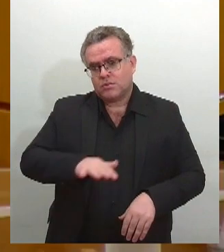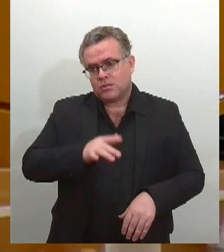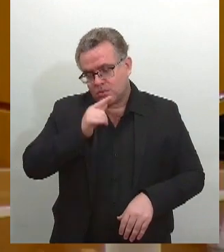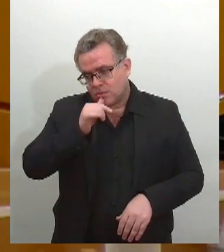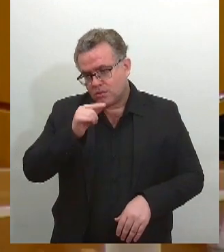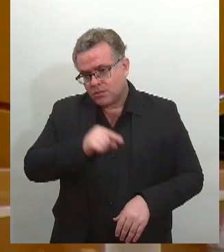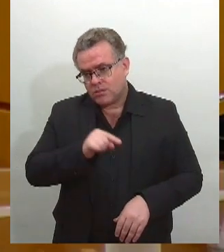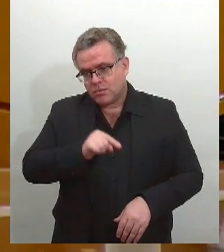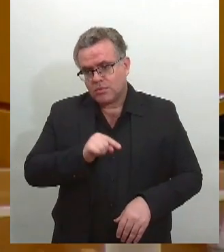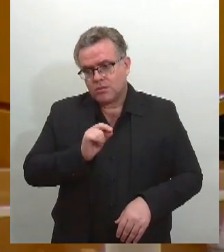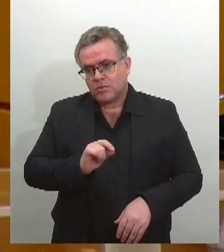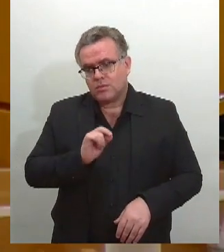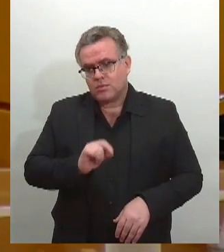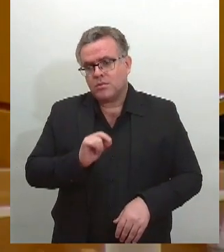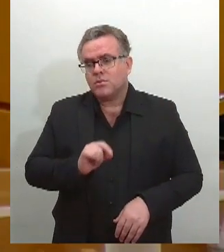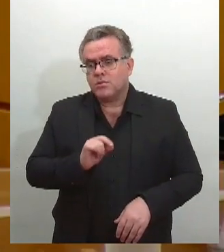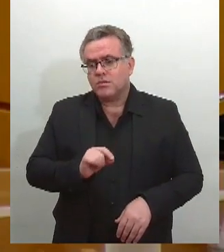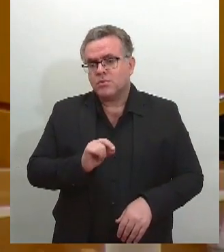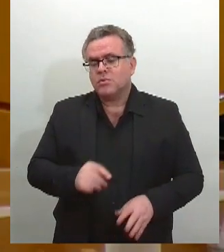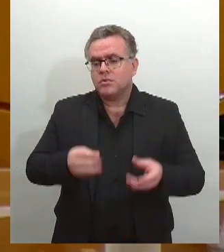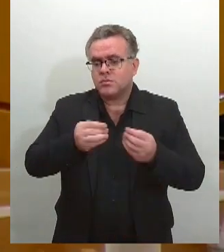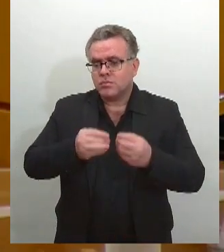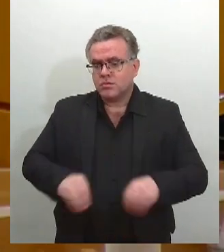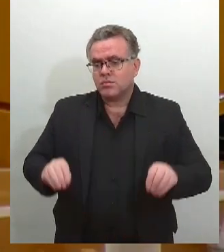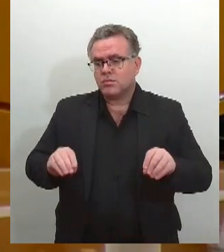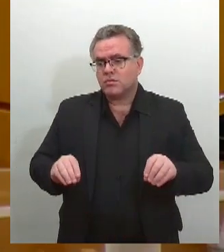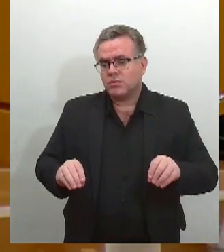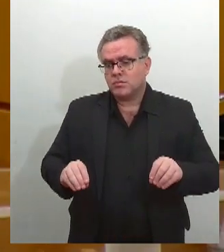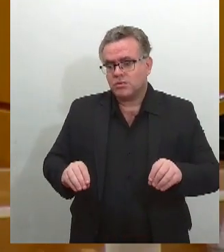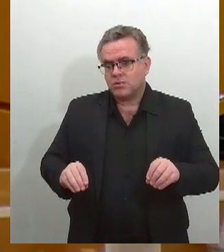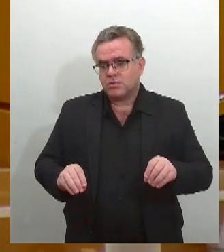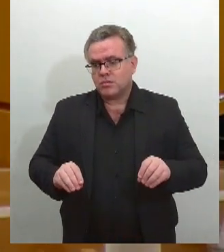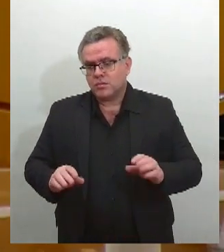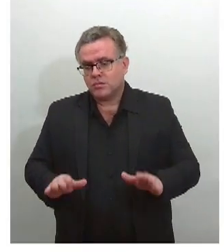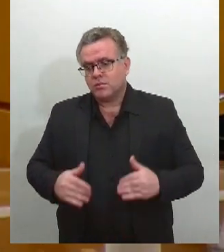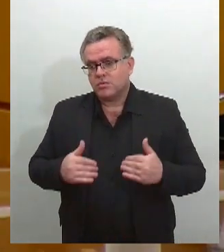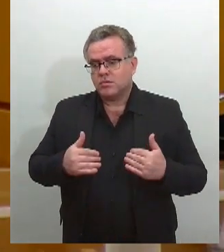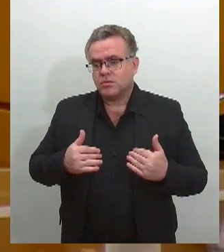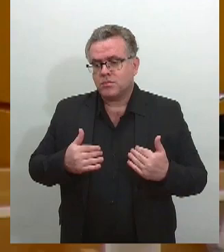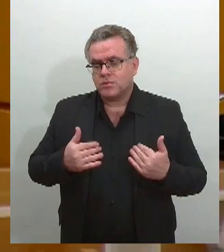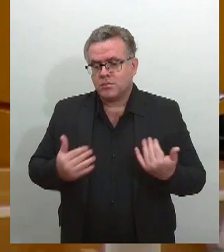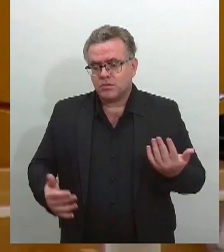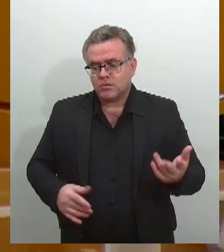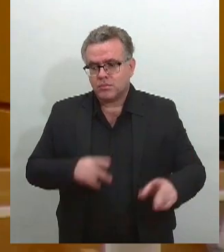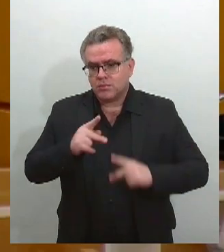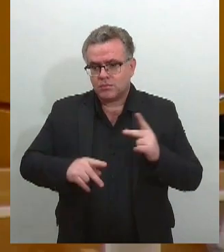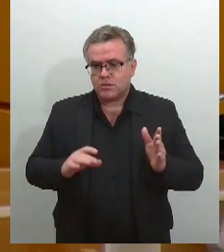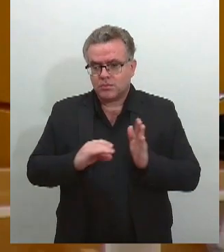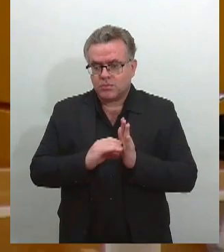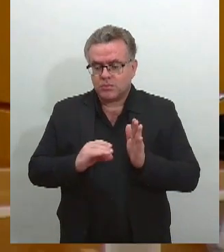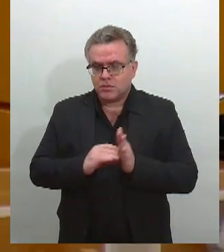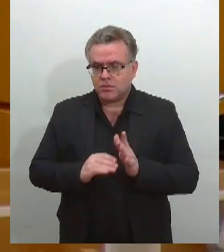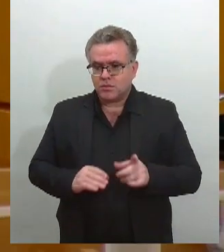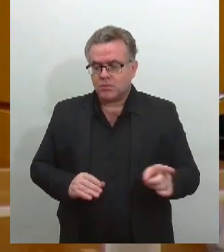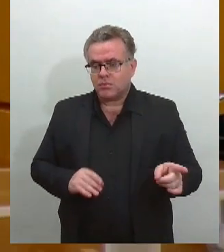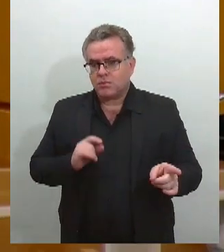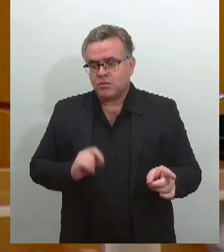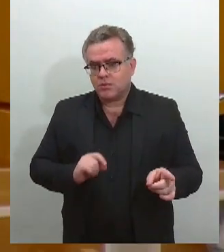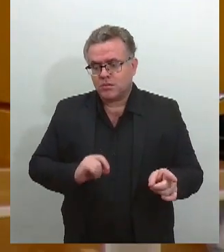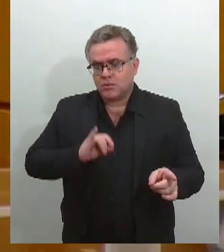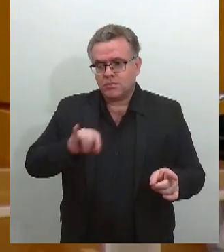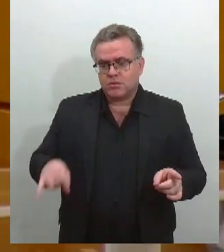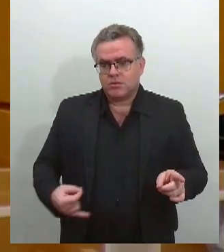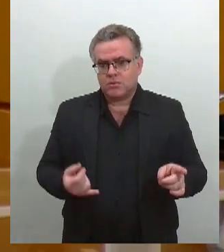trazendo enormes prejuízos para a comunidade. Quero aproveitar o espaço e lembrar que